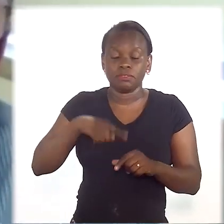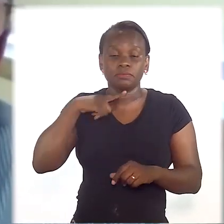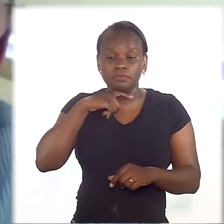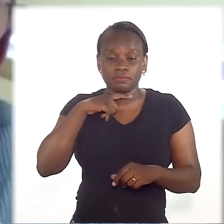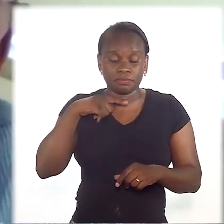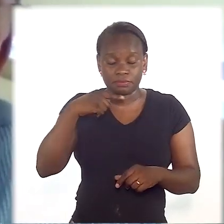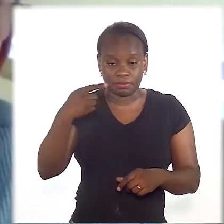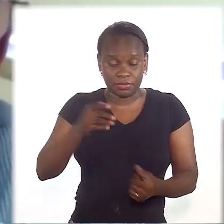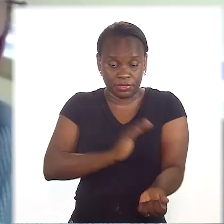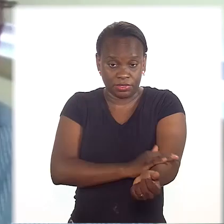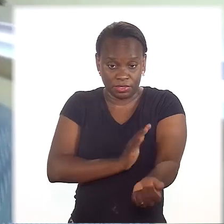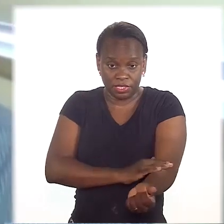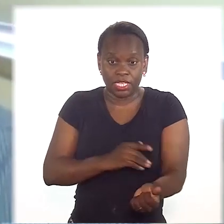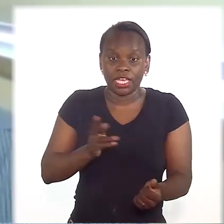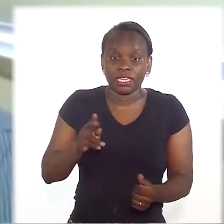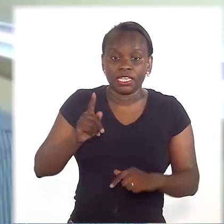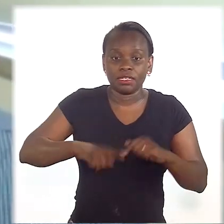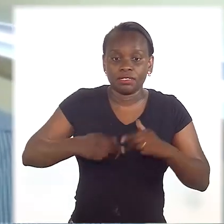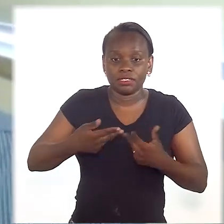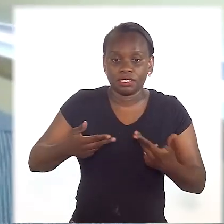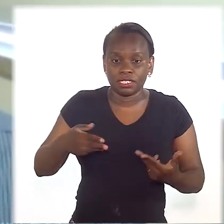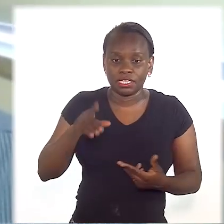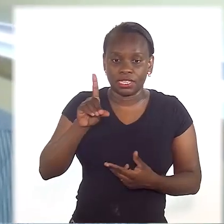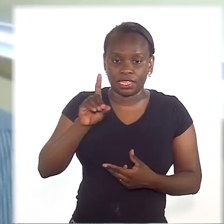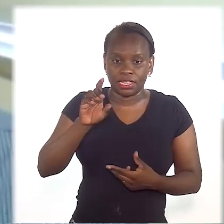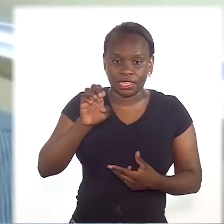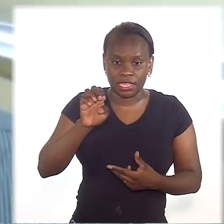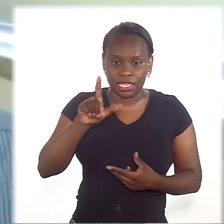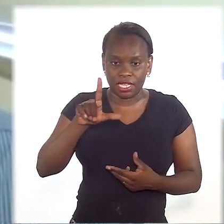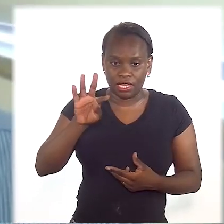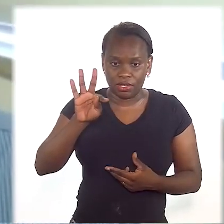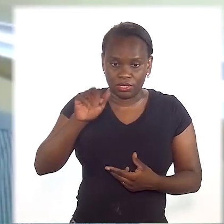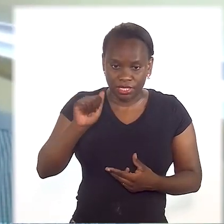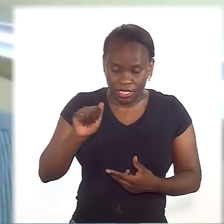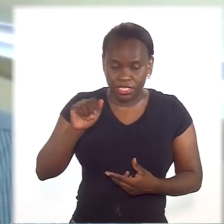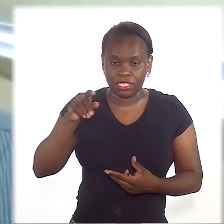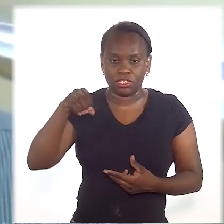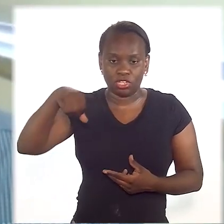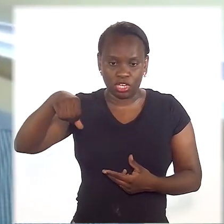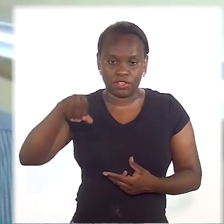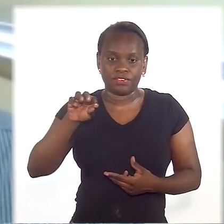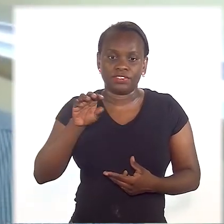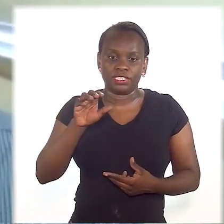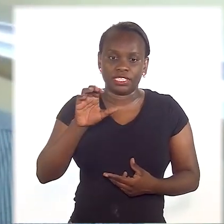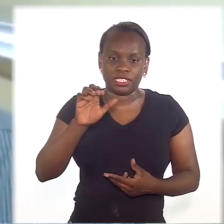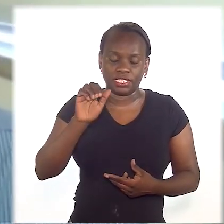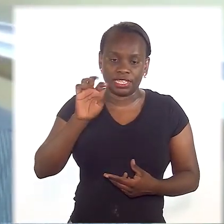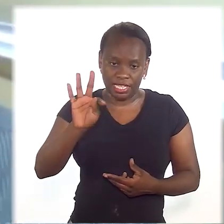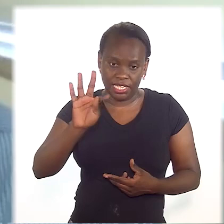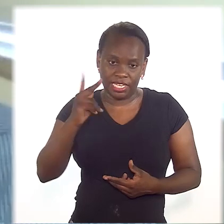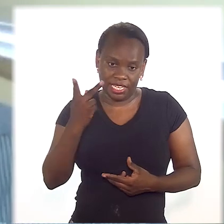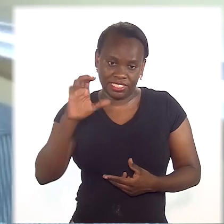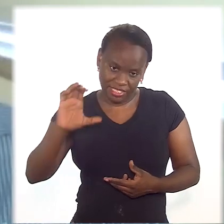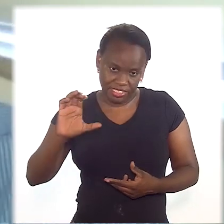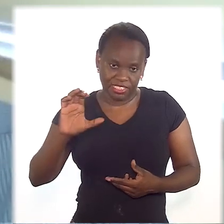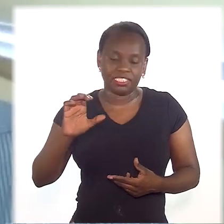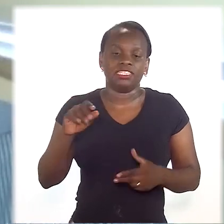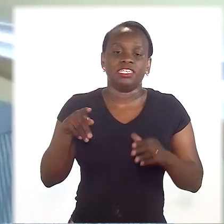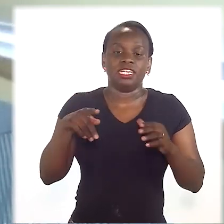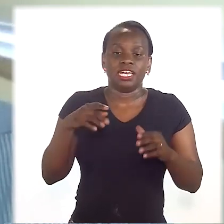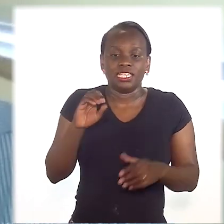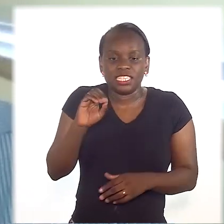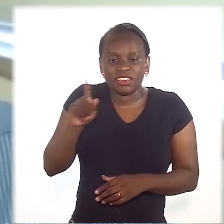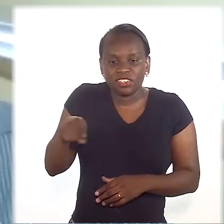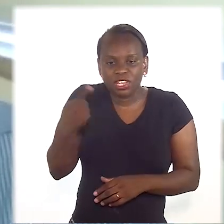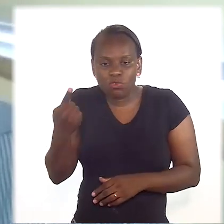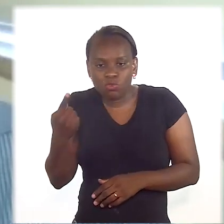dependógeno, que ele é mensurado em uma substância chamada delta-9 tetrahidrocannabinol, ou simplesmente THC, da